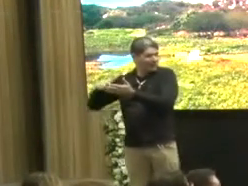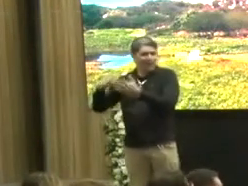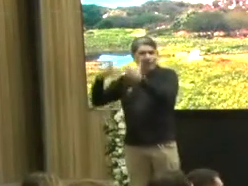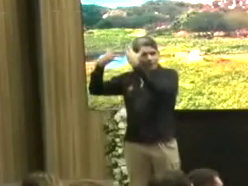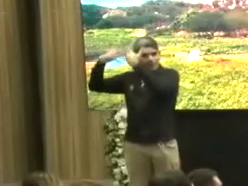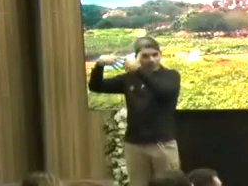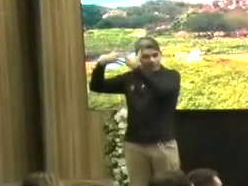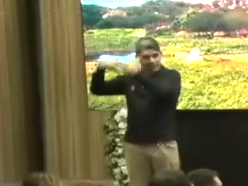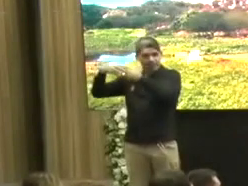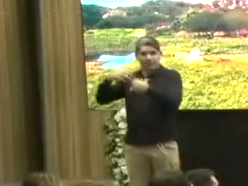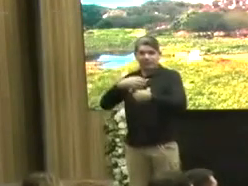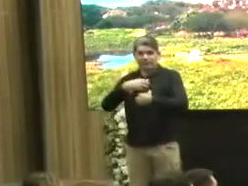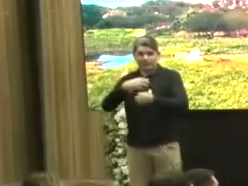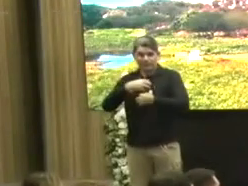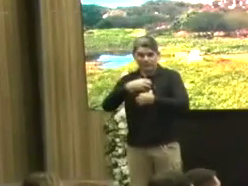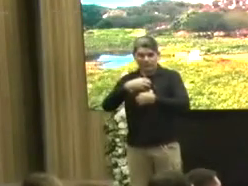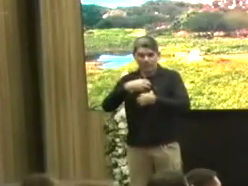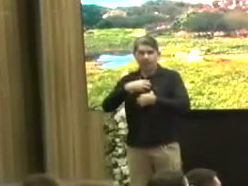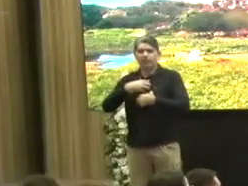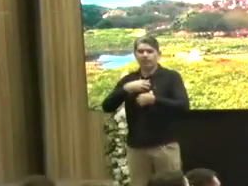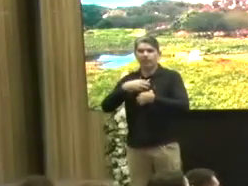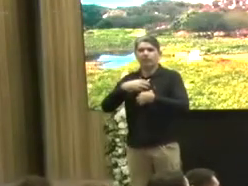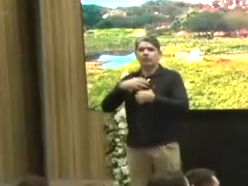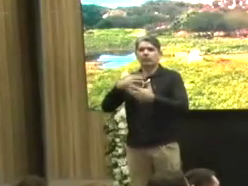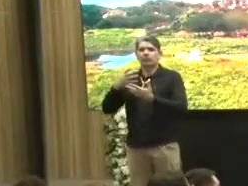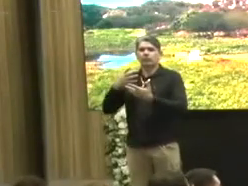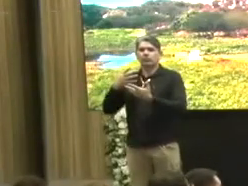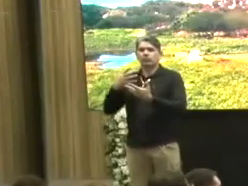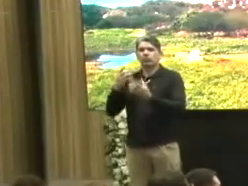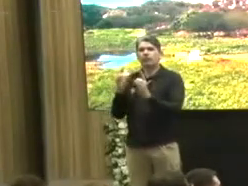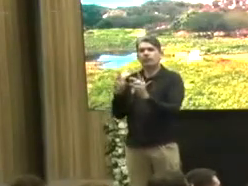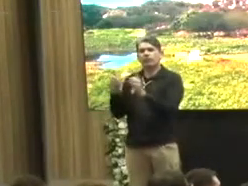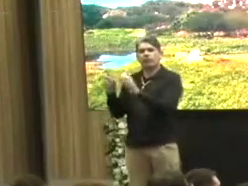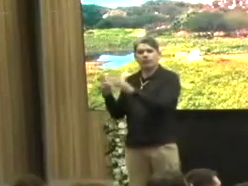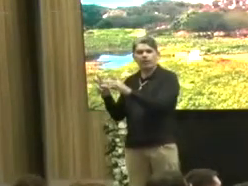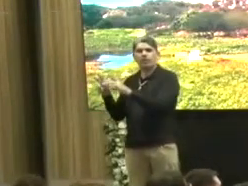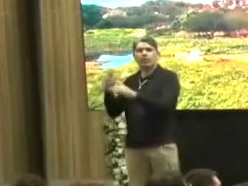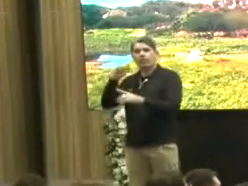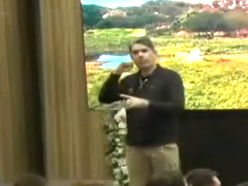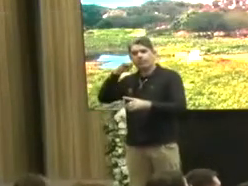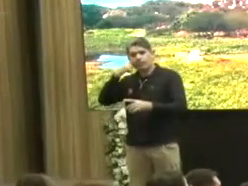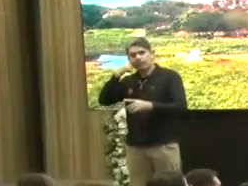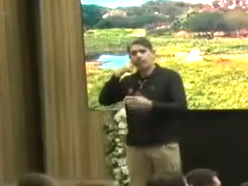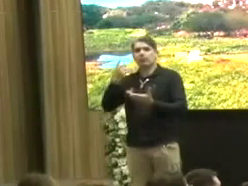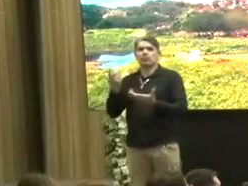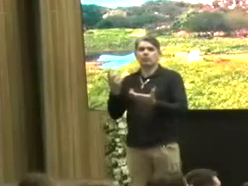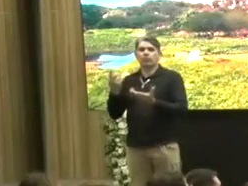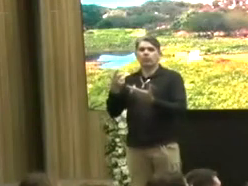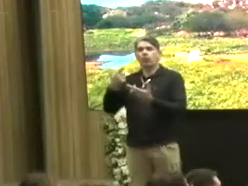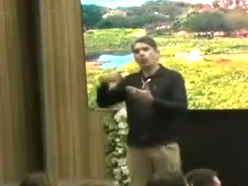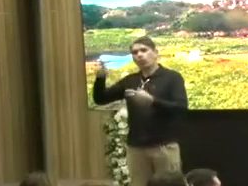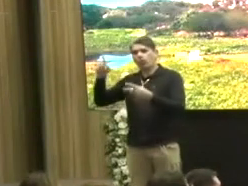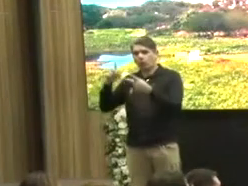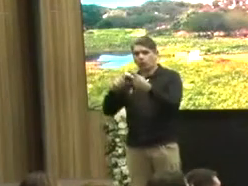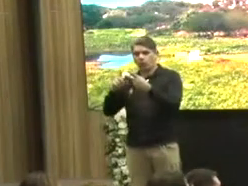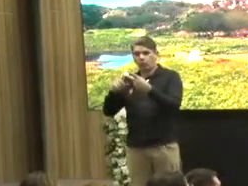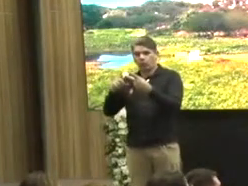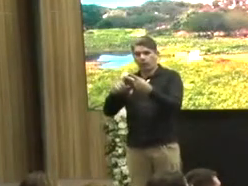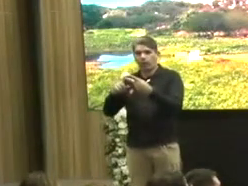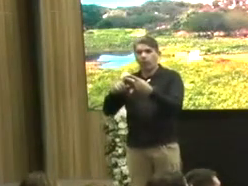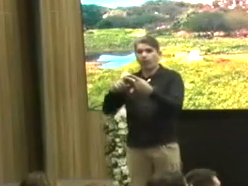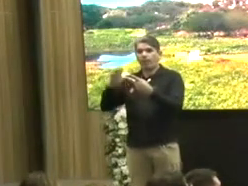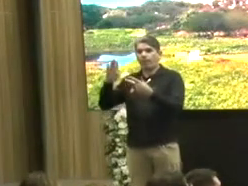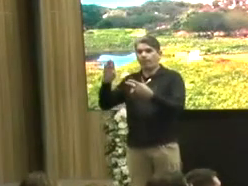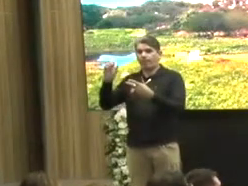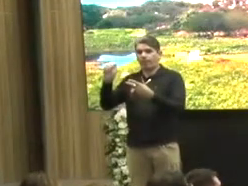tráfico maligno e perverso da escravidão e do comércio das espécies humanas. Depois eles vão ter outro, Baquaqua.